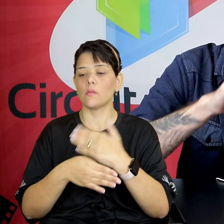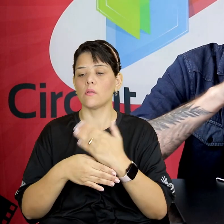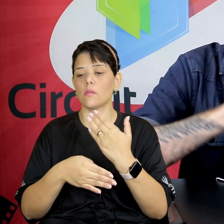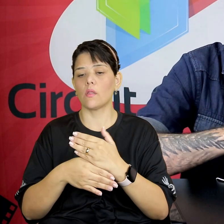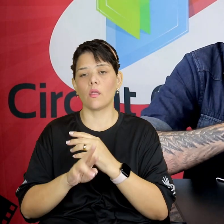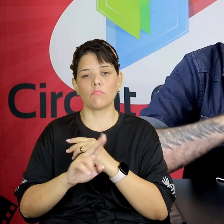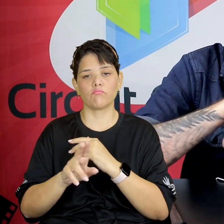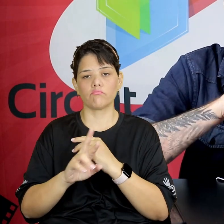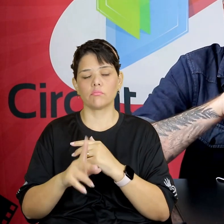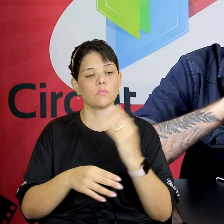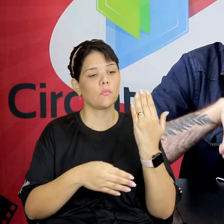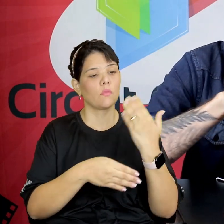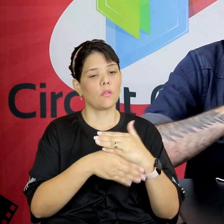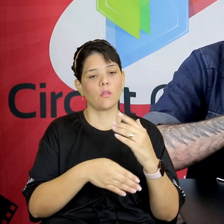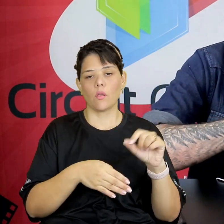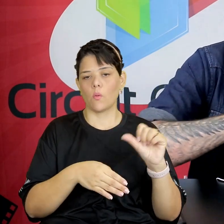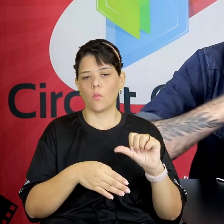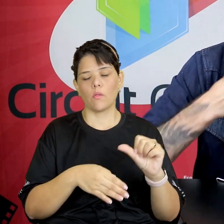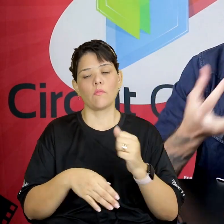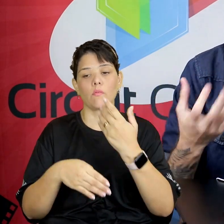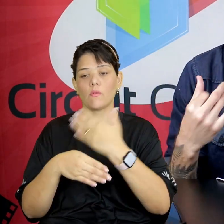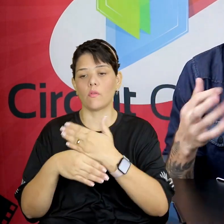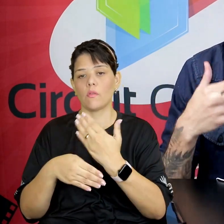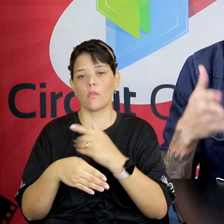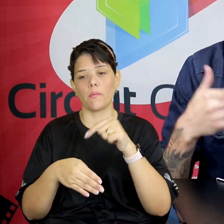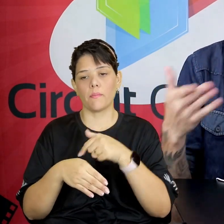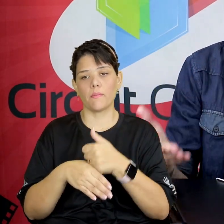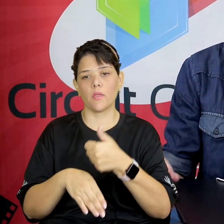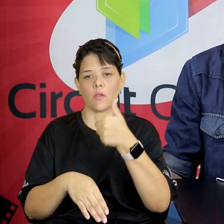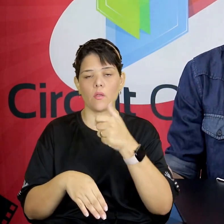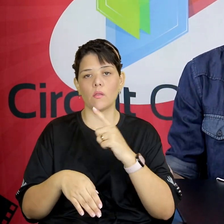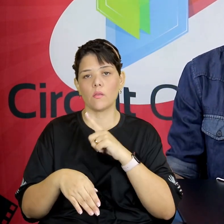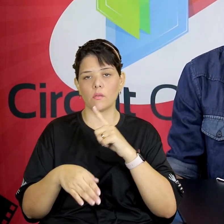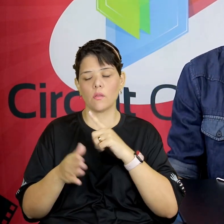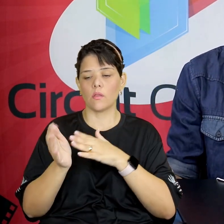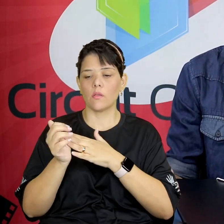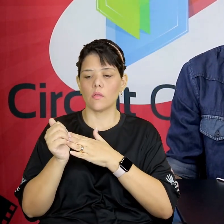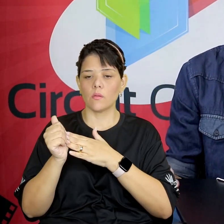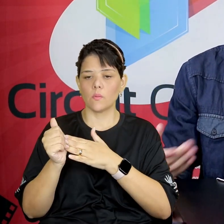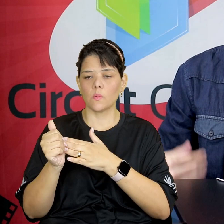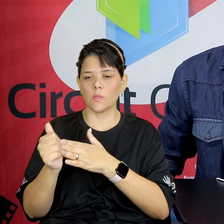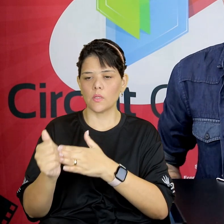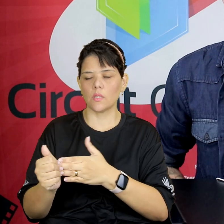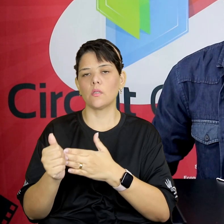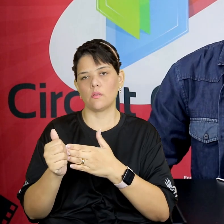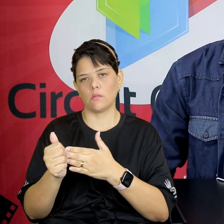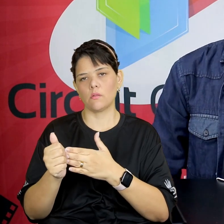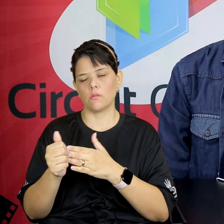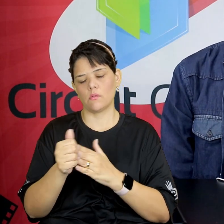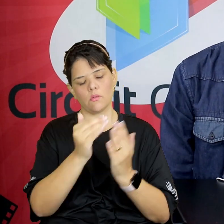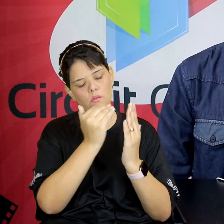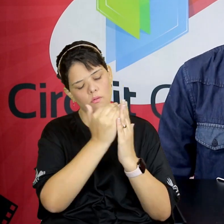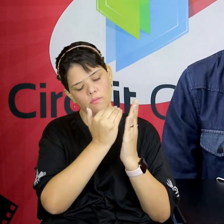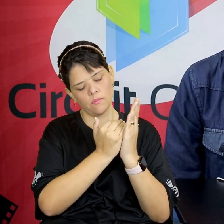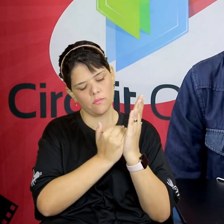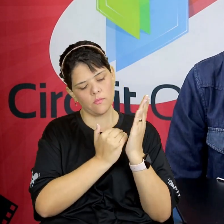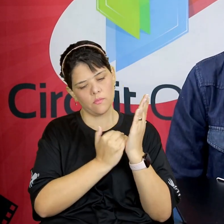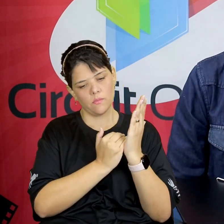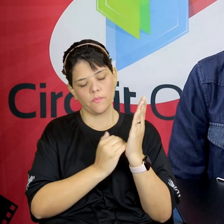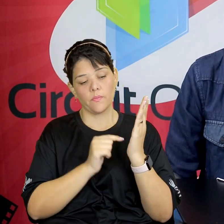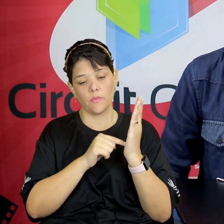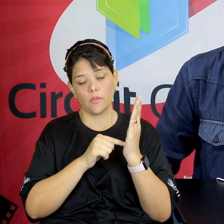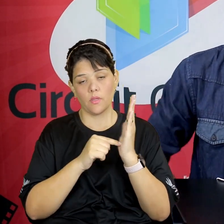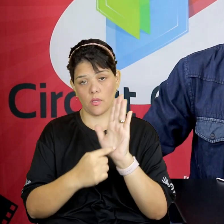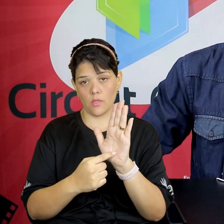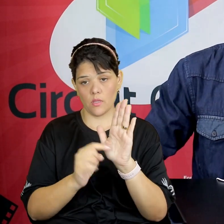não, esse aqui de jeito nenhum, esse é o melhor. Então você tem meio que um guia, beleza? A partir desse